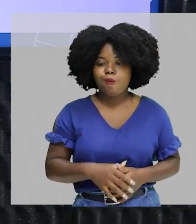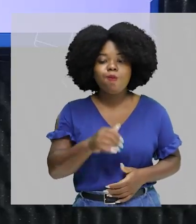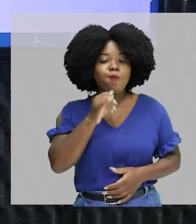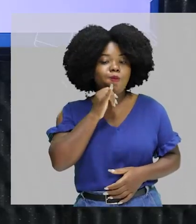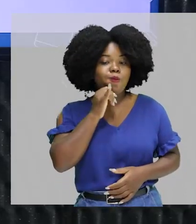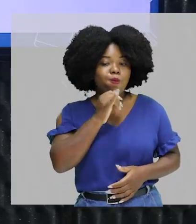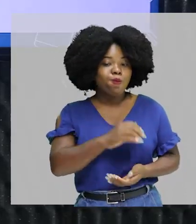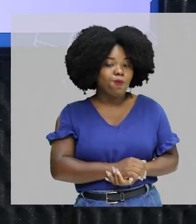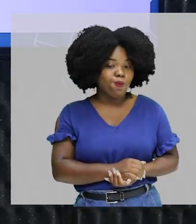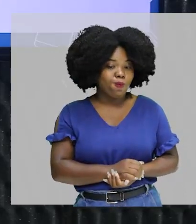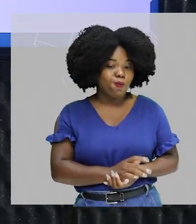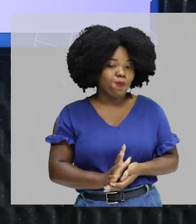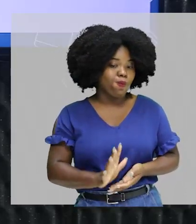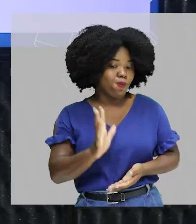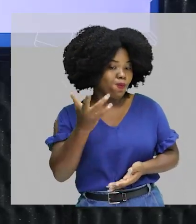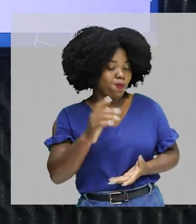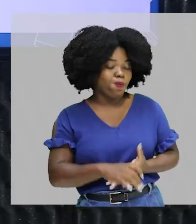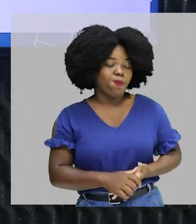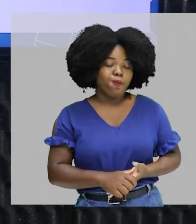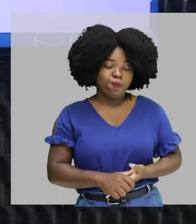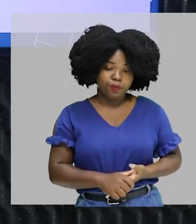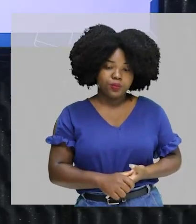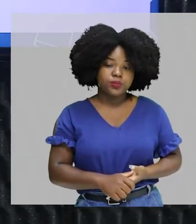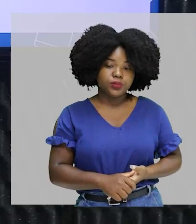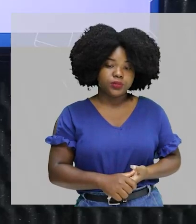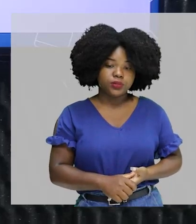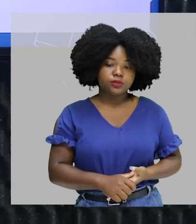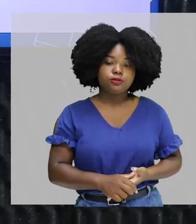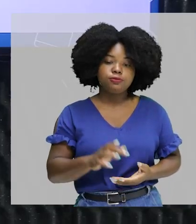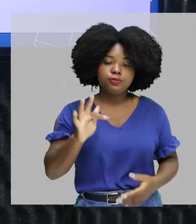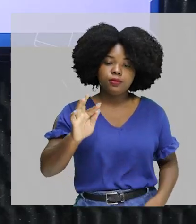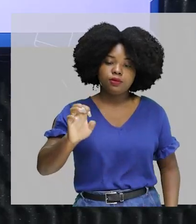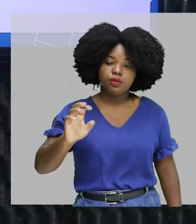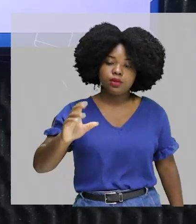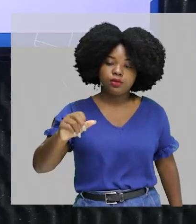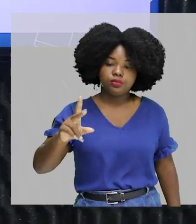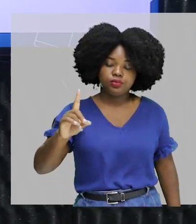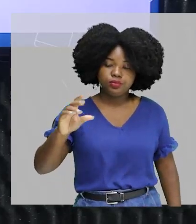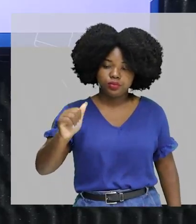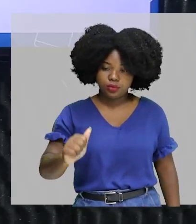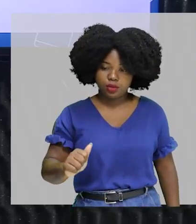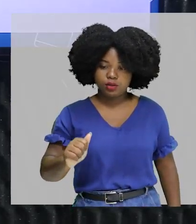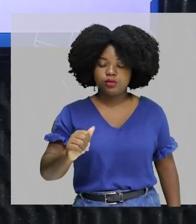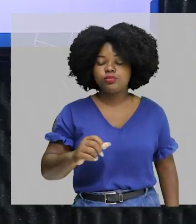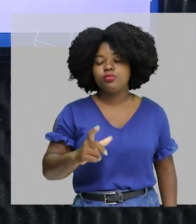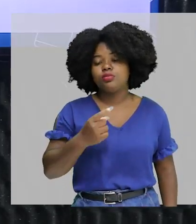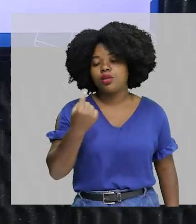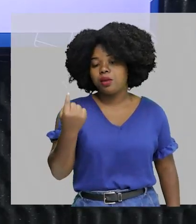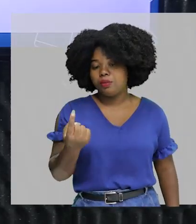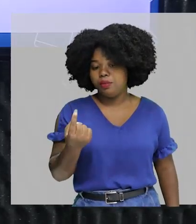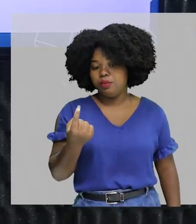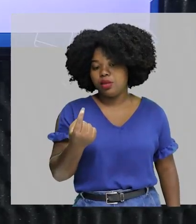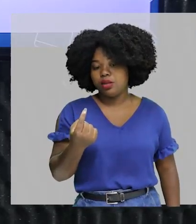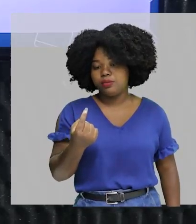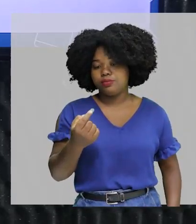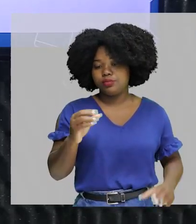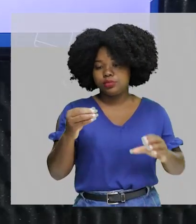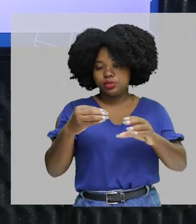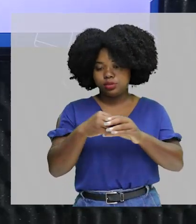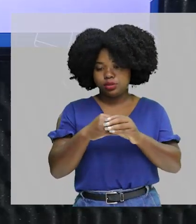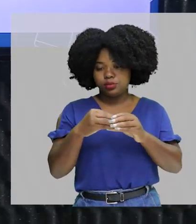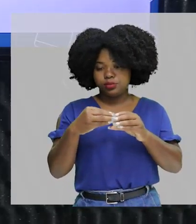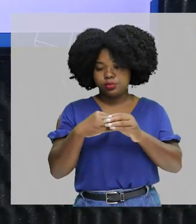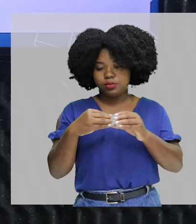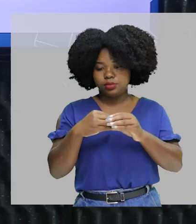exemplo, quando ocorre a fecundação, que o espermatozoide fecunda o óvulo, origina uma primeira célula. Essa